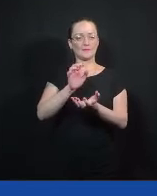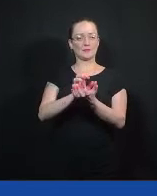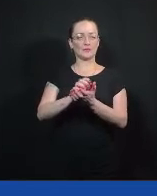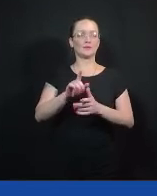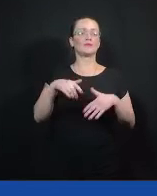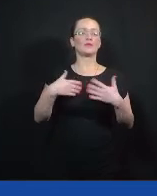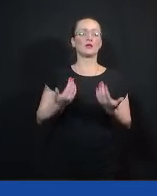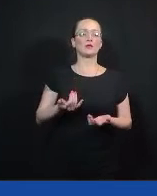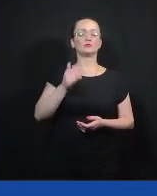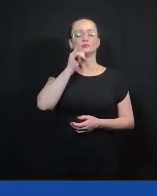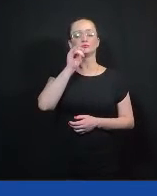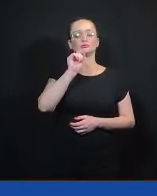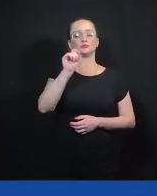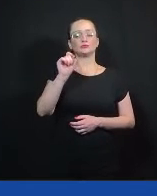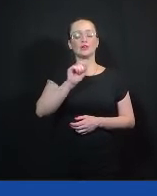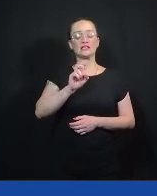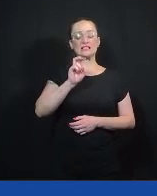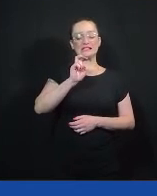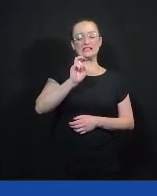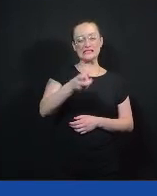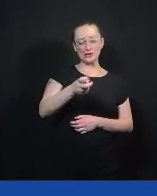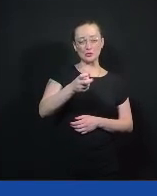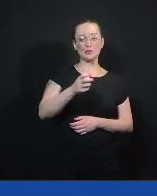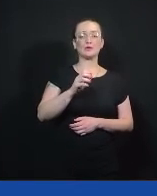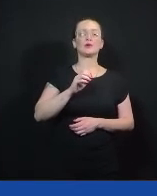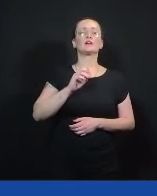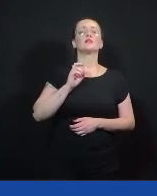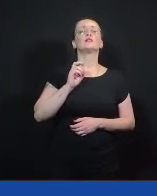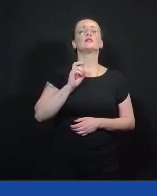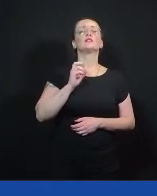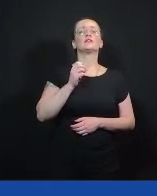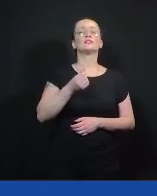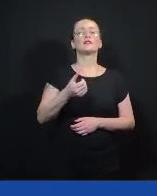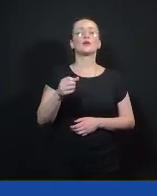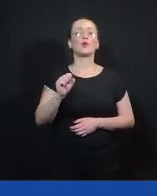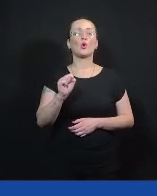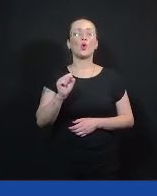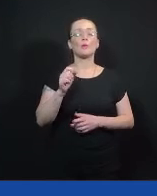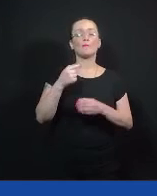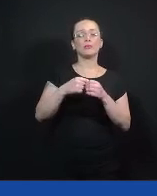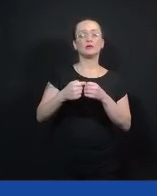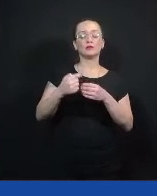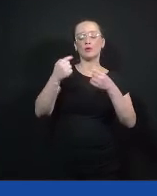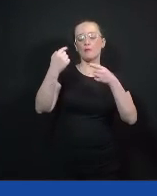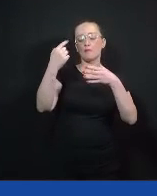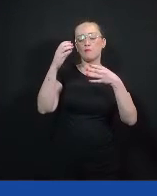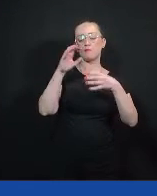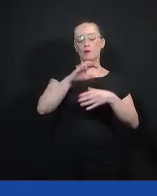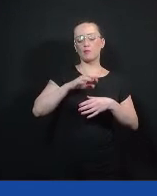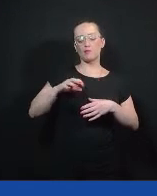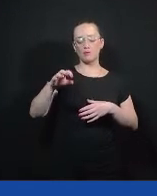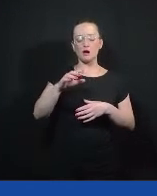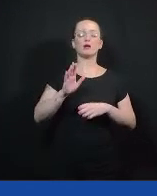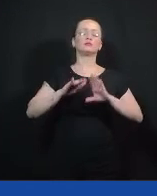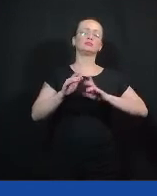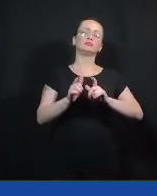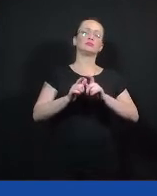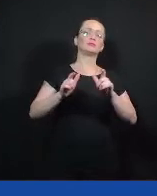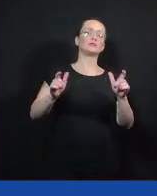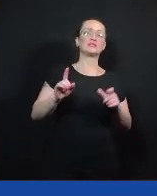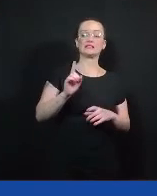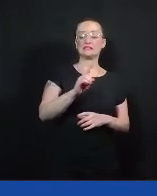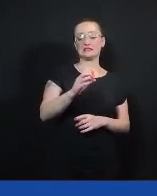Pernambuco. Dito isso, a gente está falando de 5.568 municípios, dos mais variados portes, alguns com